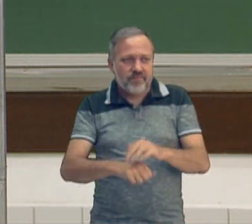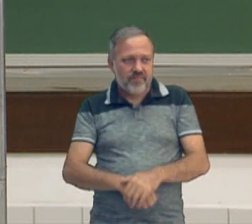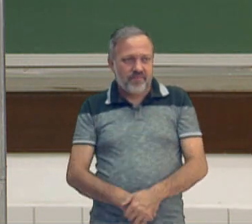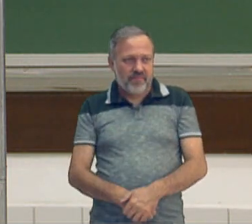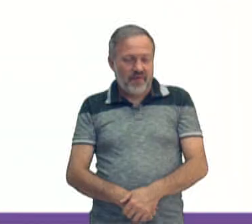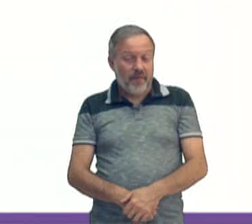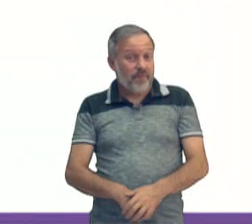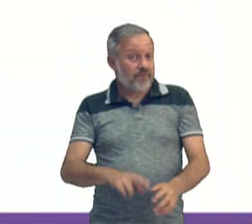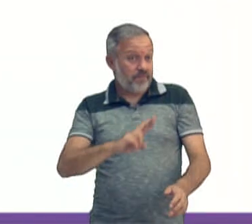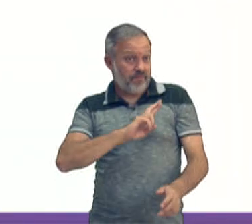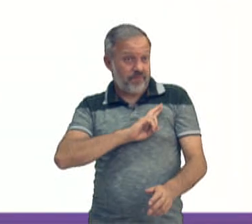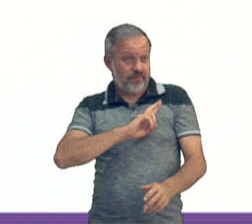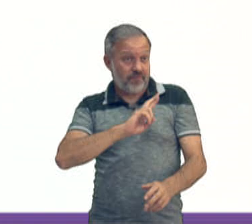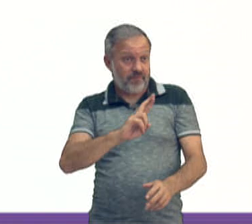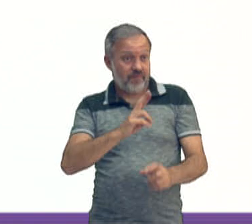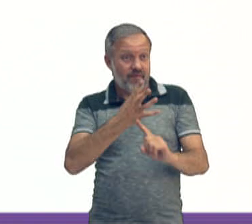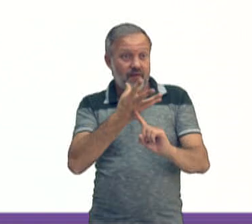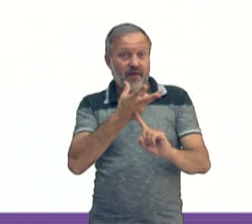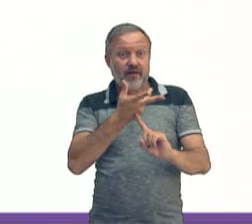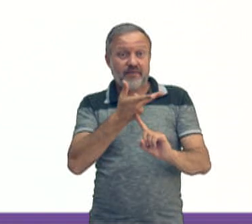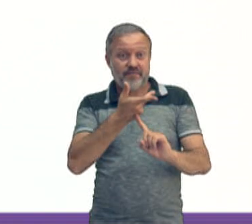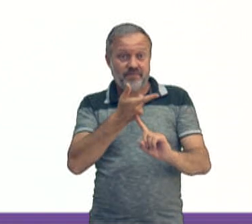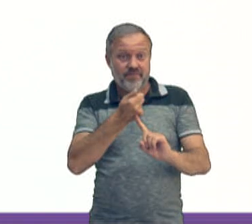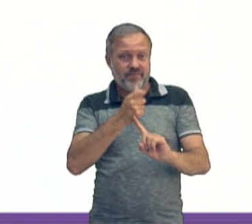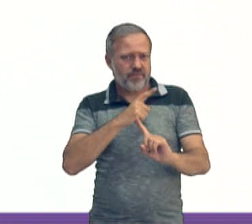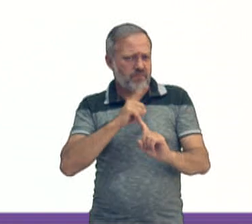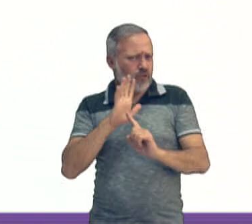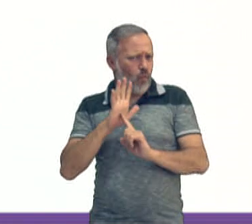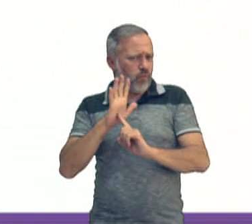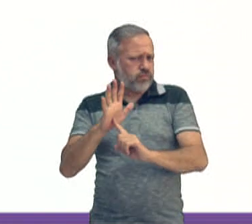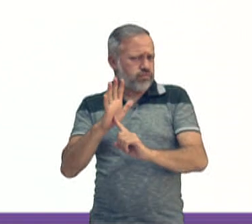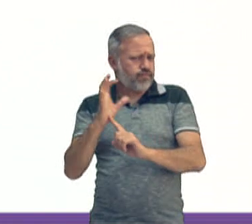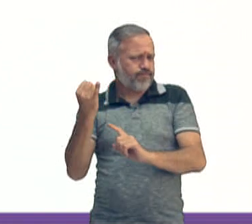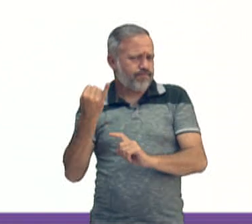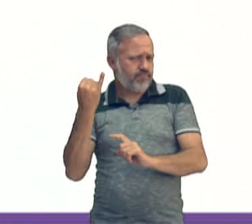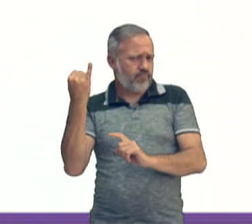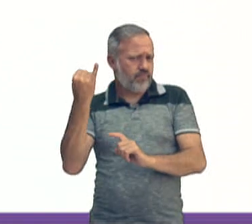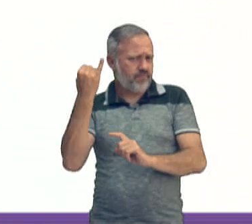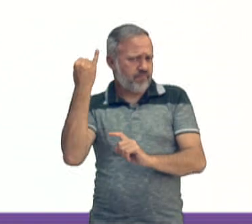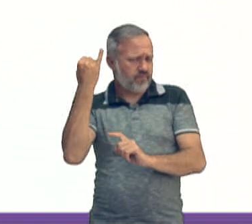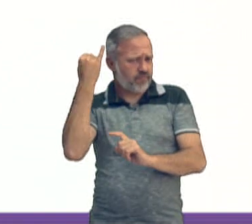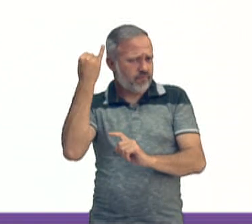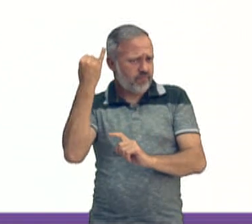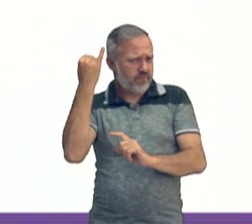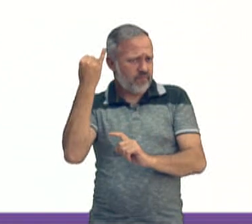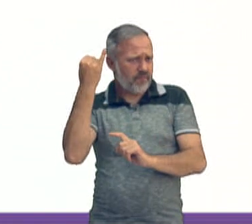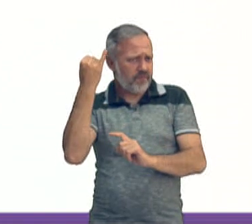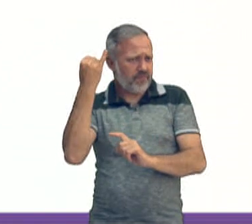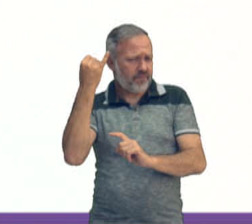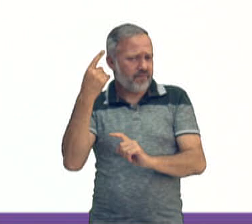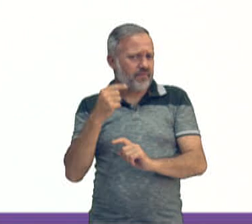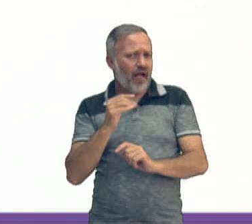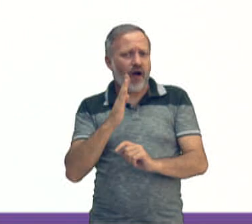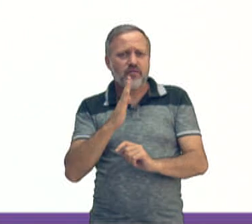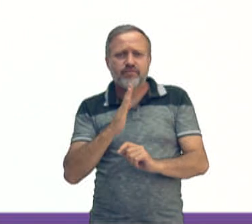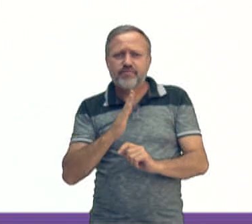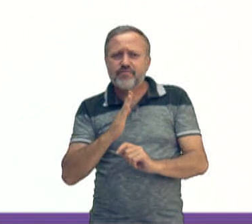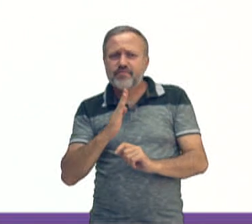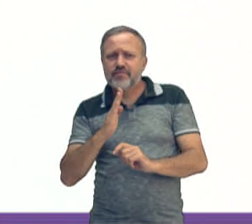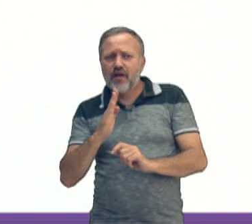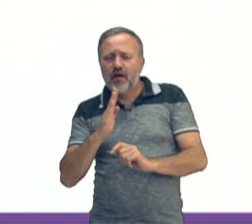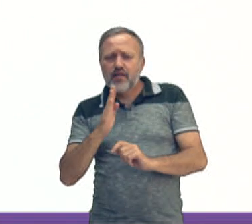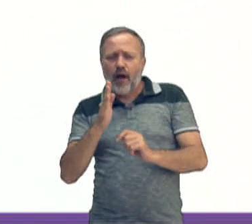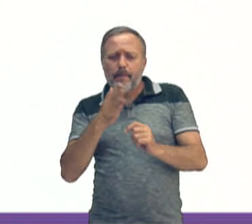A religião em que a arte possui um destaque nas funções simbólicas, ritualísticas, desde as